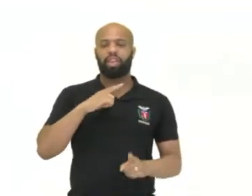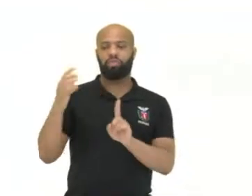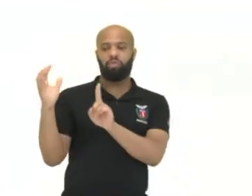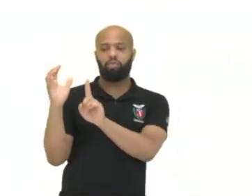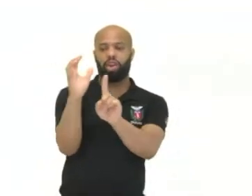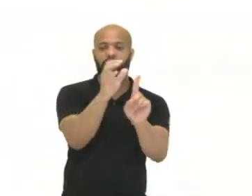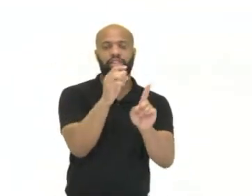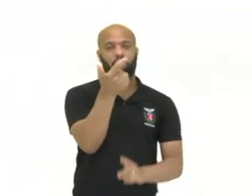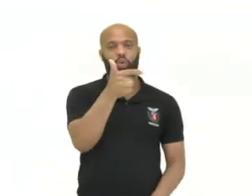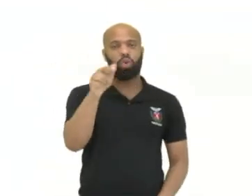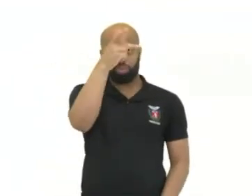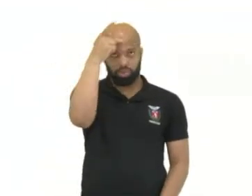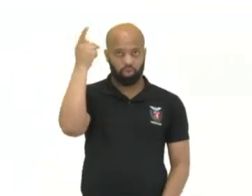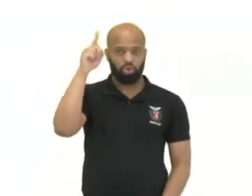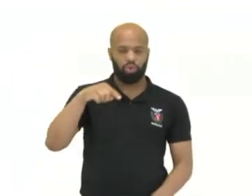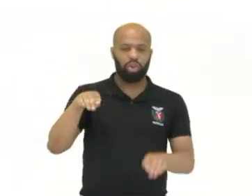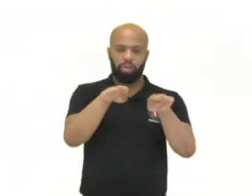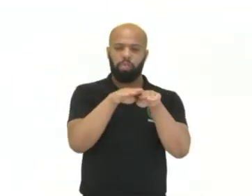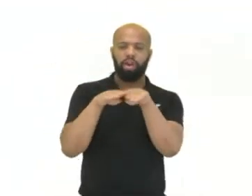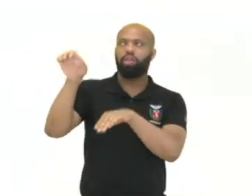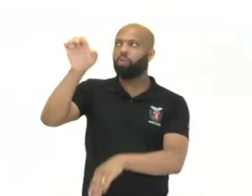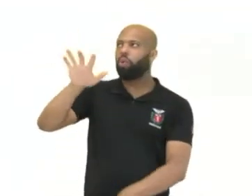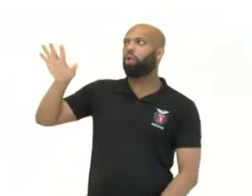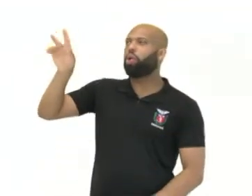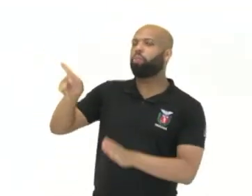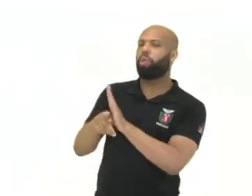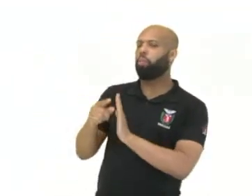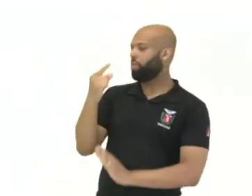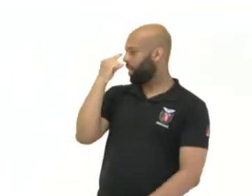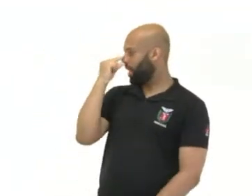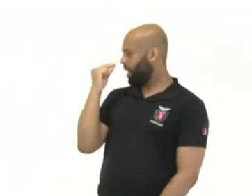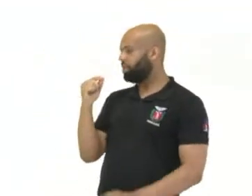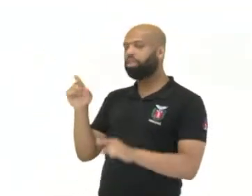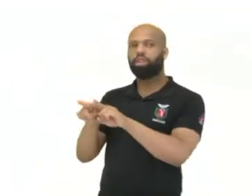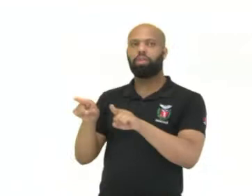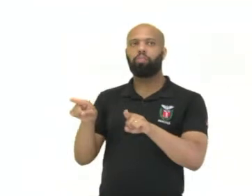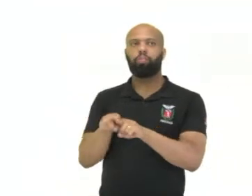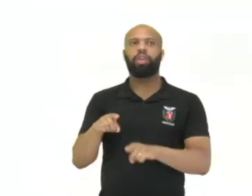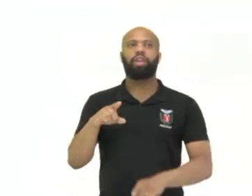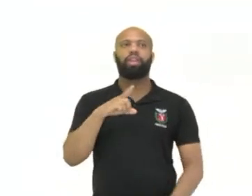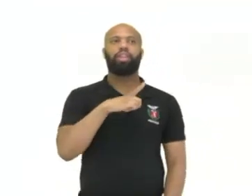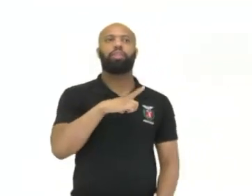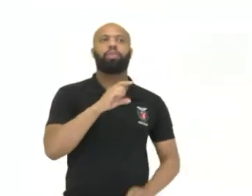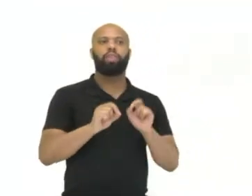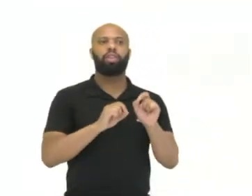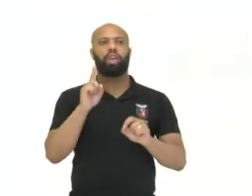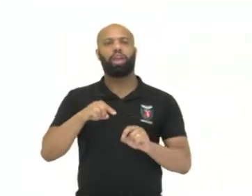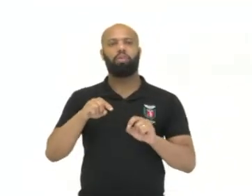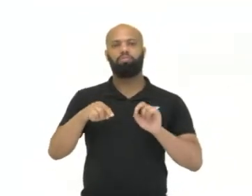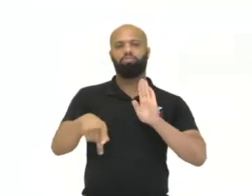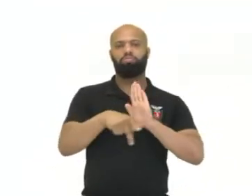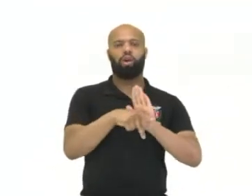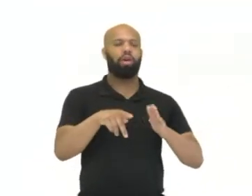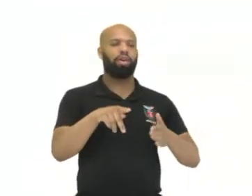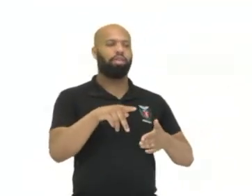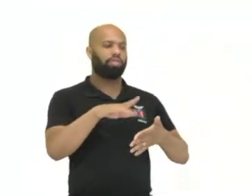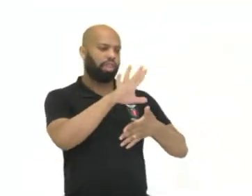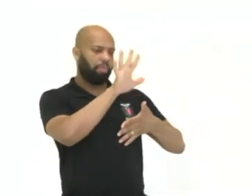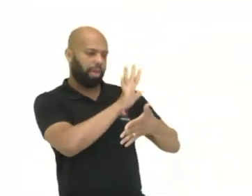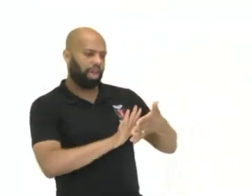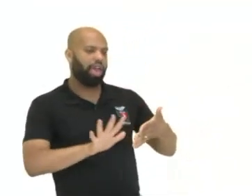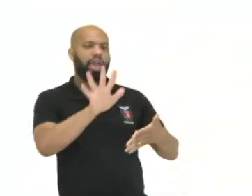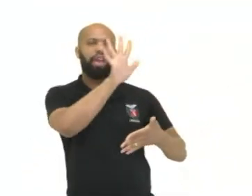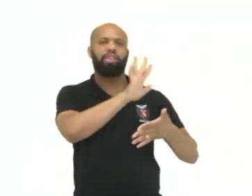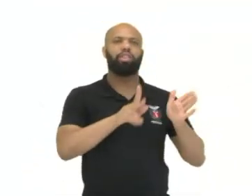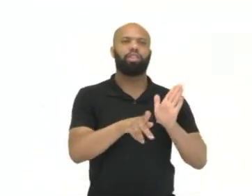externa. O padrão europeu do nariz fino ou o padrão americano da mama volumosa, por exemplo, são induzidos pelas